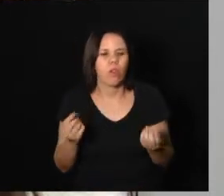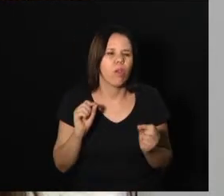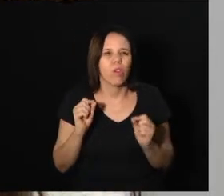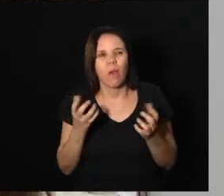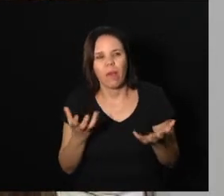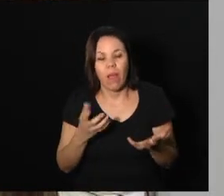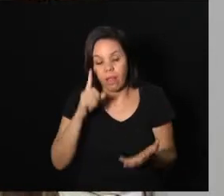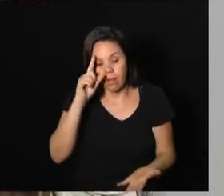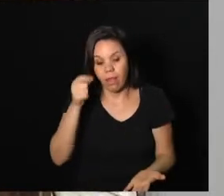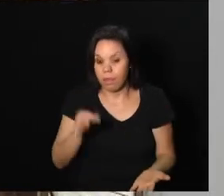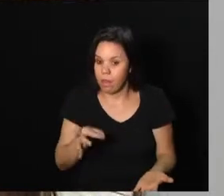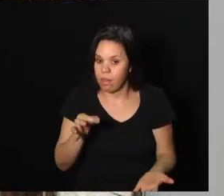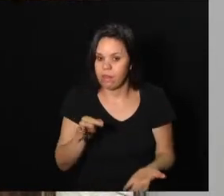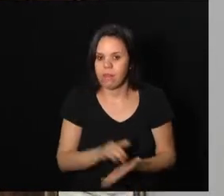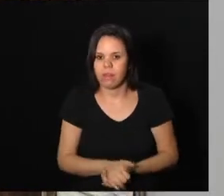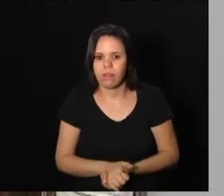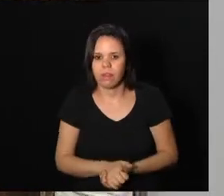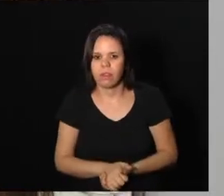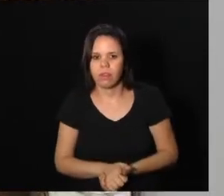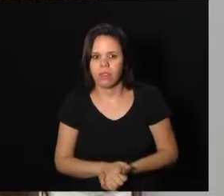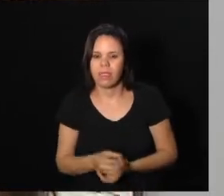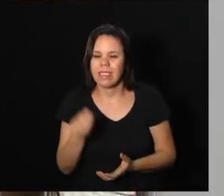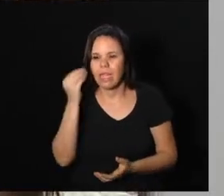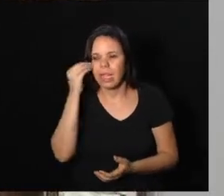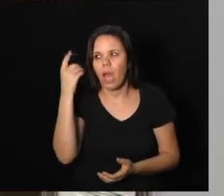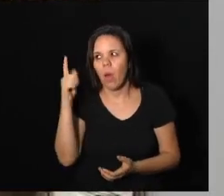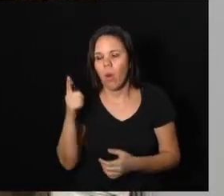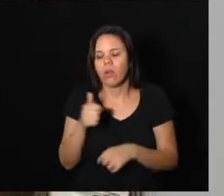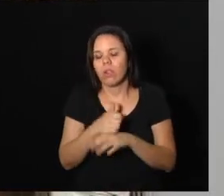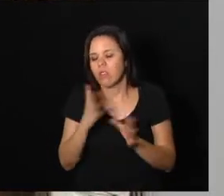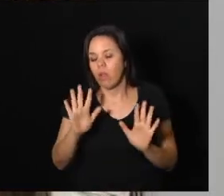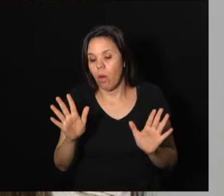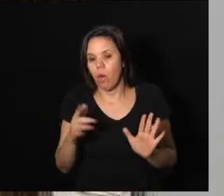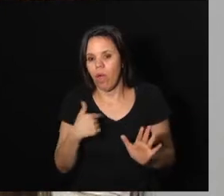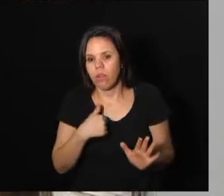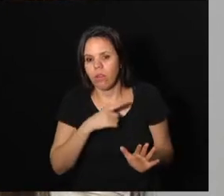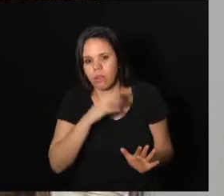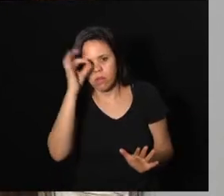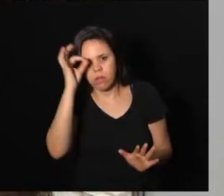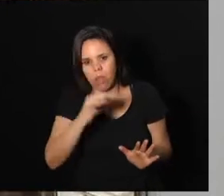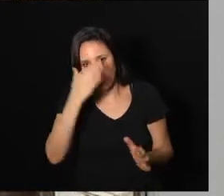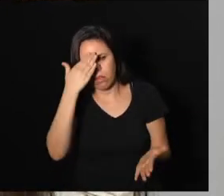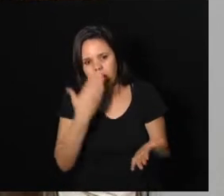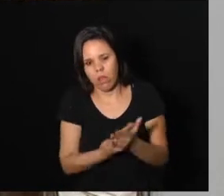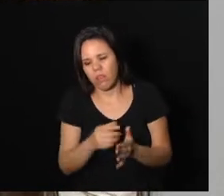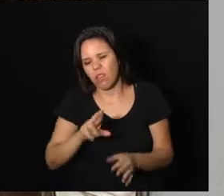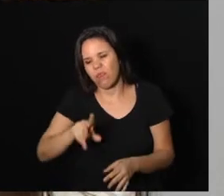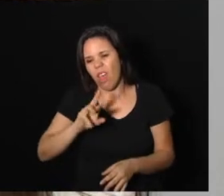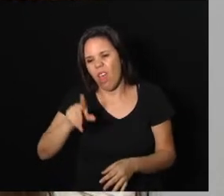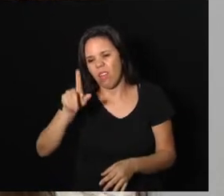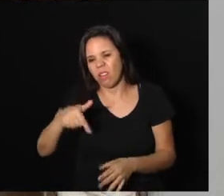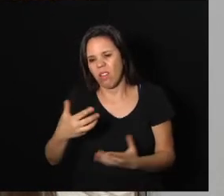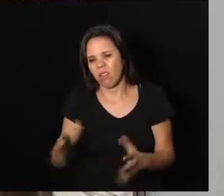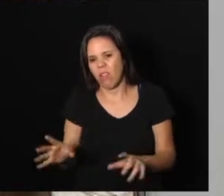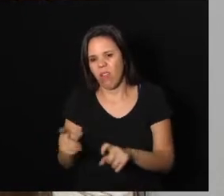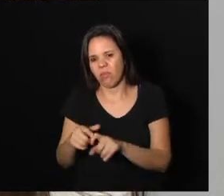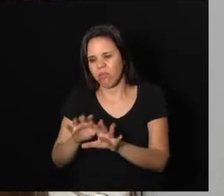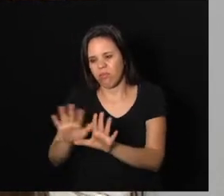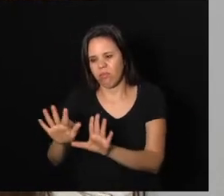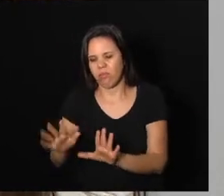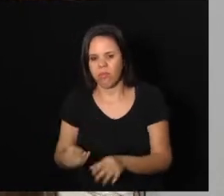queria, se eu tinha certeza, se eu não queria tentar. E eu falei que não, que eu tinha certeza que não era isso, que eu já tinha eliminado